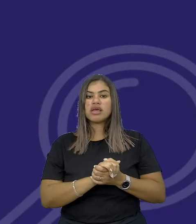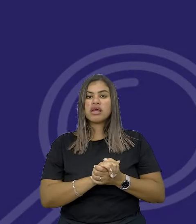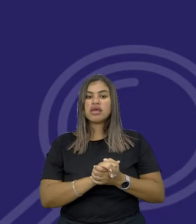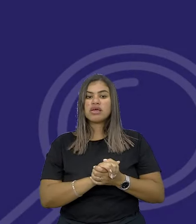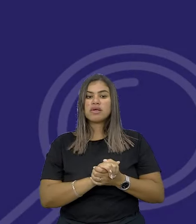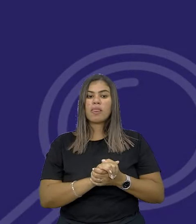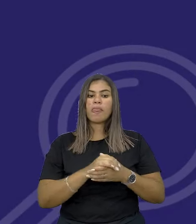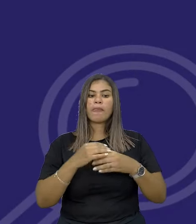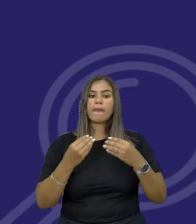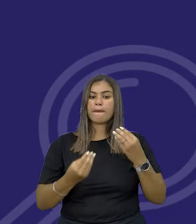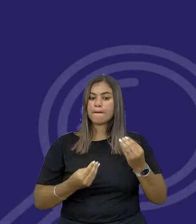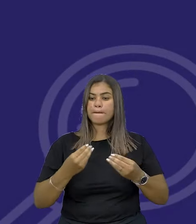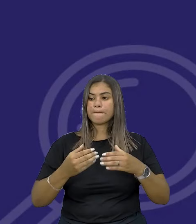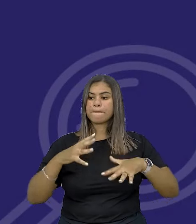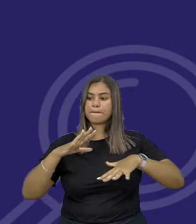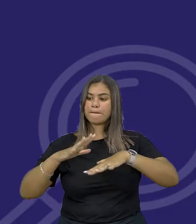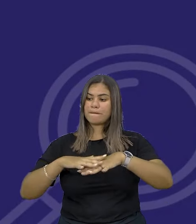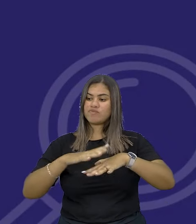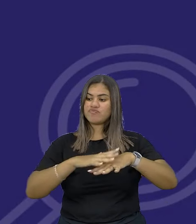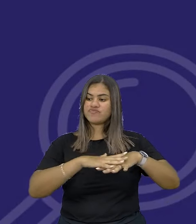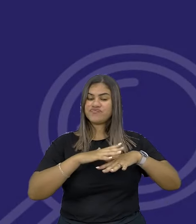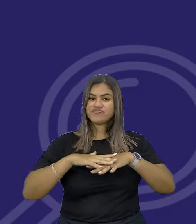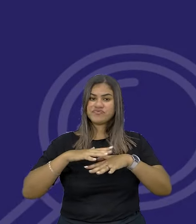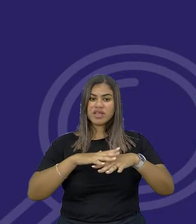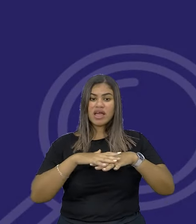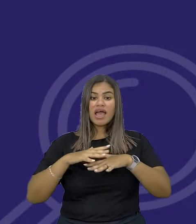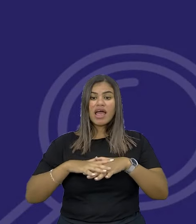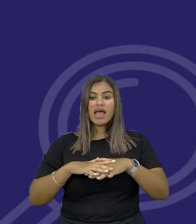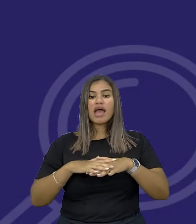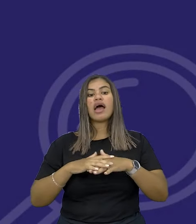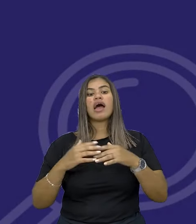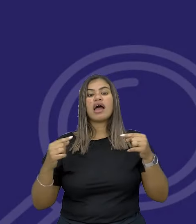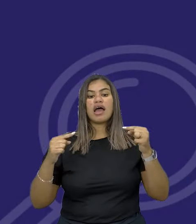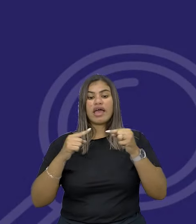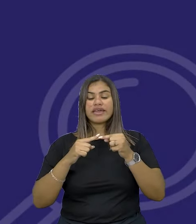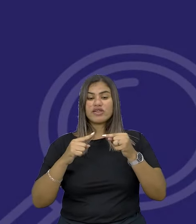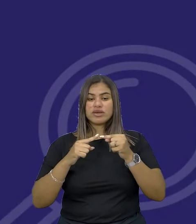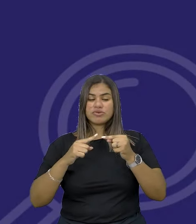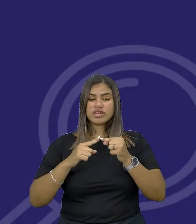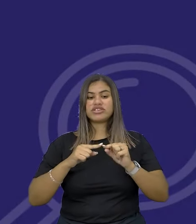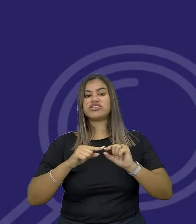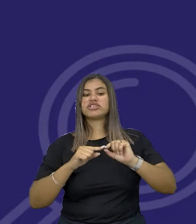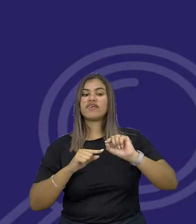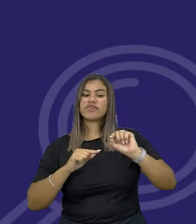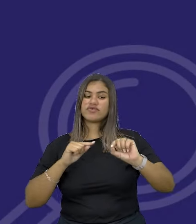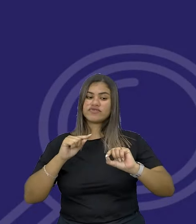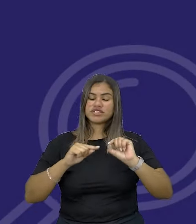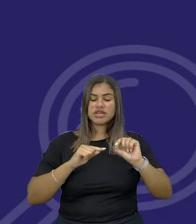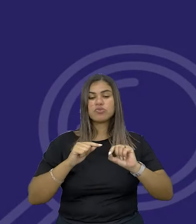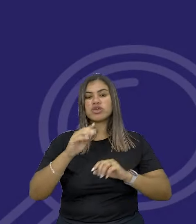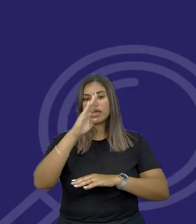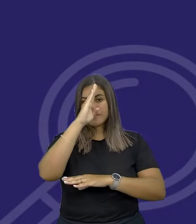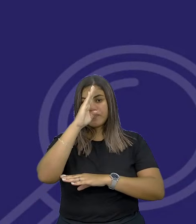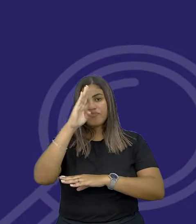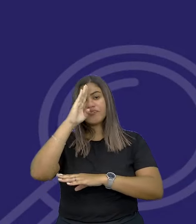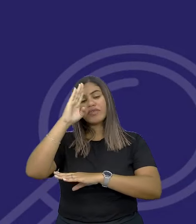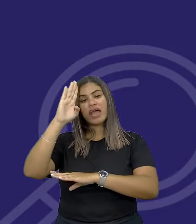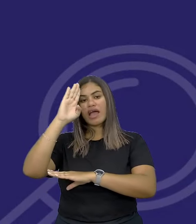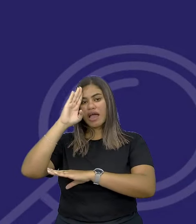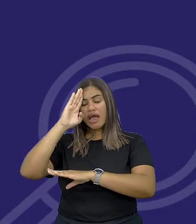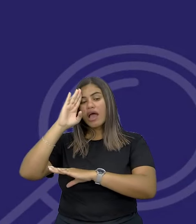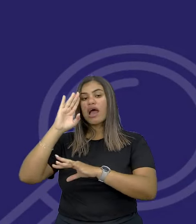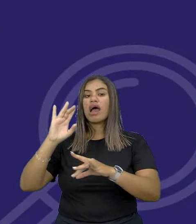institucionalizar o objeto matemático, ou seja, ele vai fazer com que aquele conteúdo, a forma com que aparece na forma acadêmica de resolver, se assim